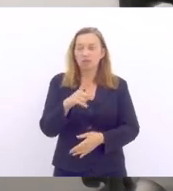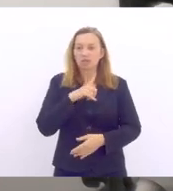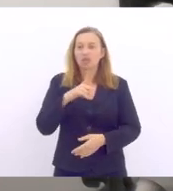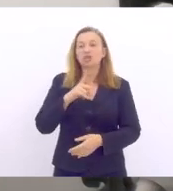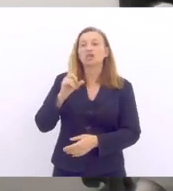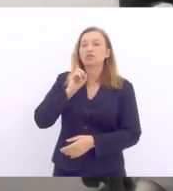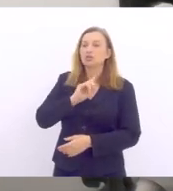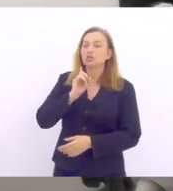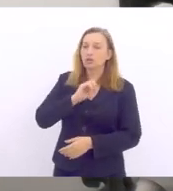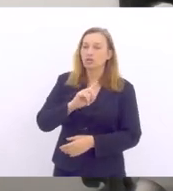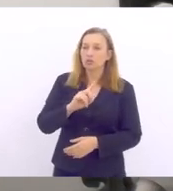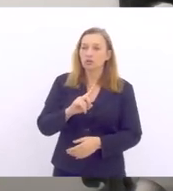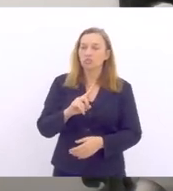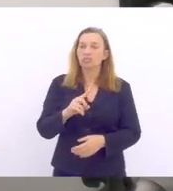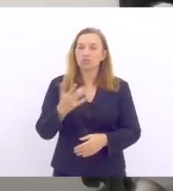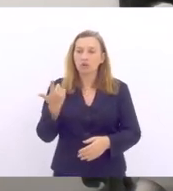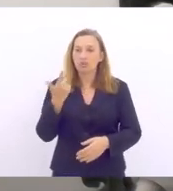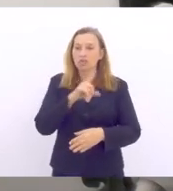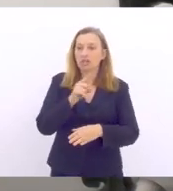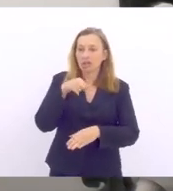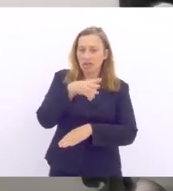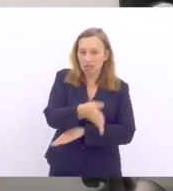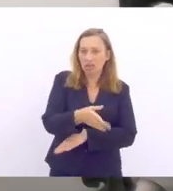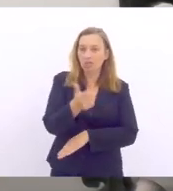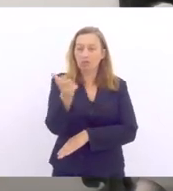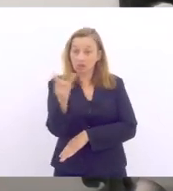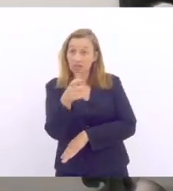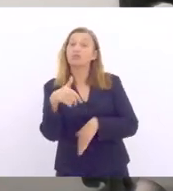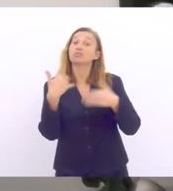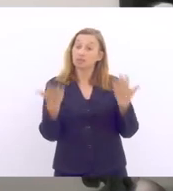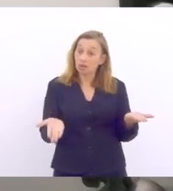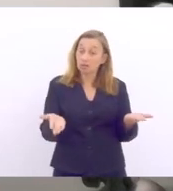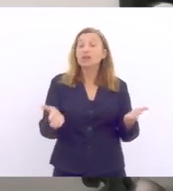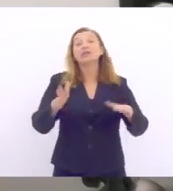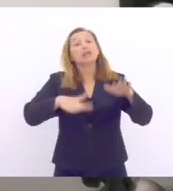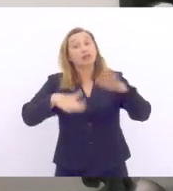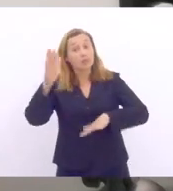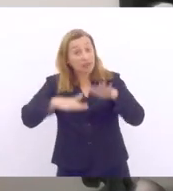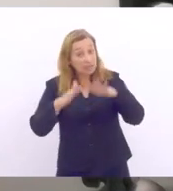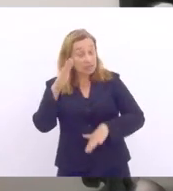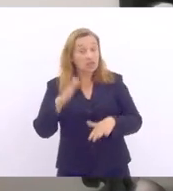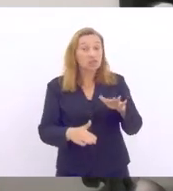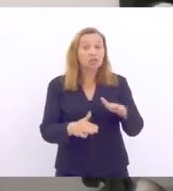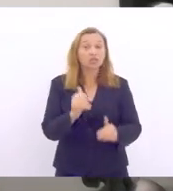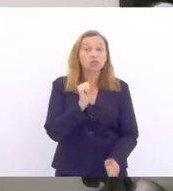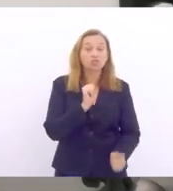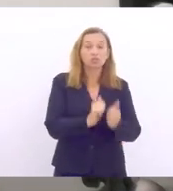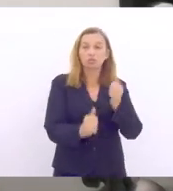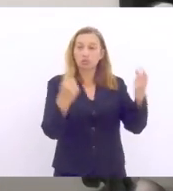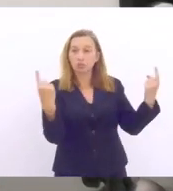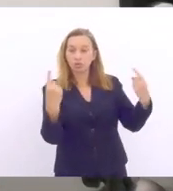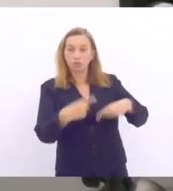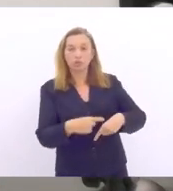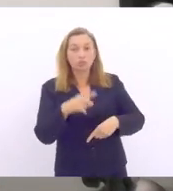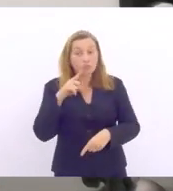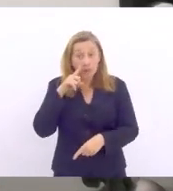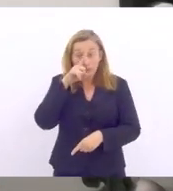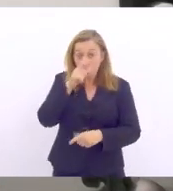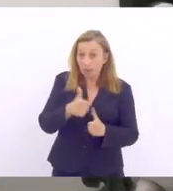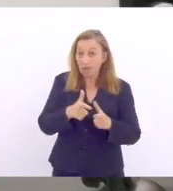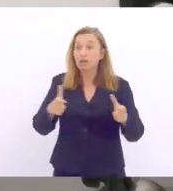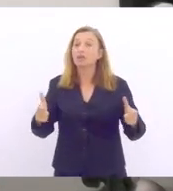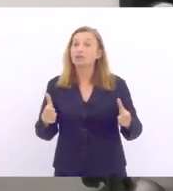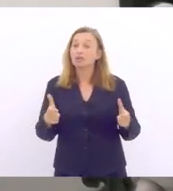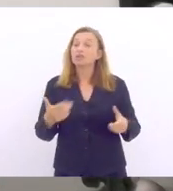você consegue ir com esse cartão, não é verdade? Então, agora tem jogos que quando a classificação de risco é muito alta, a